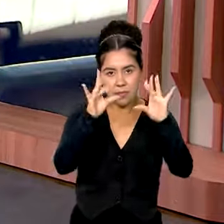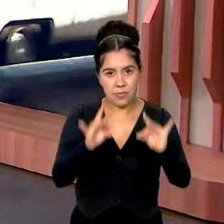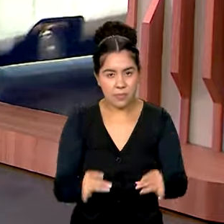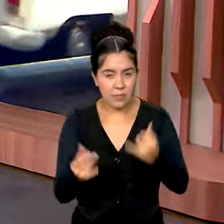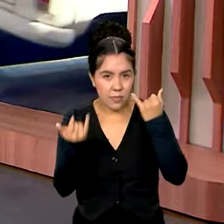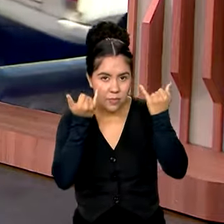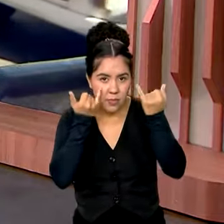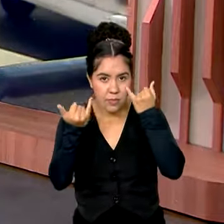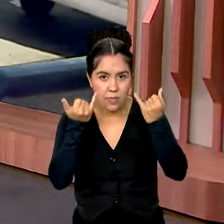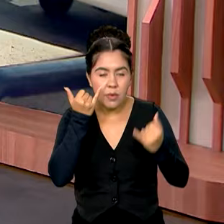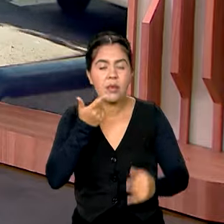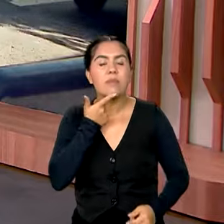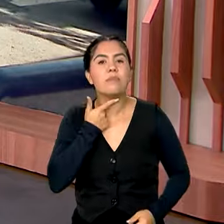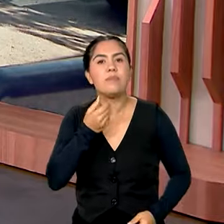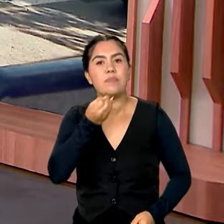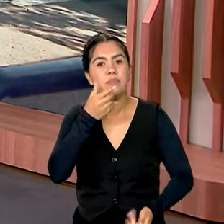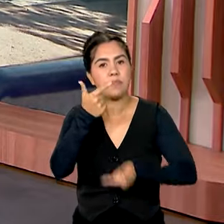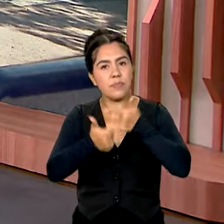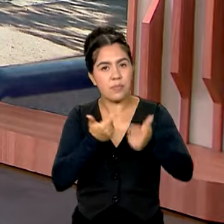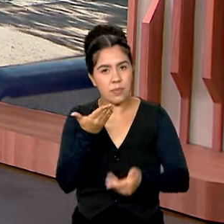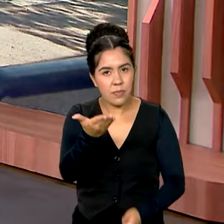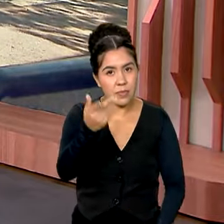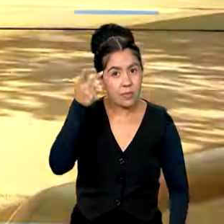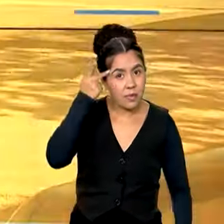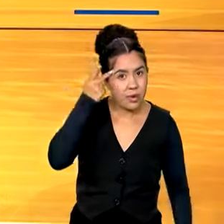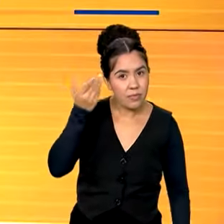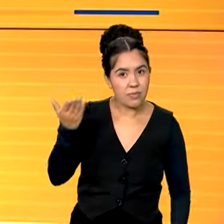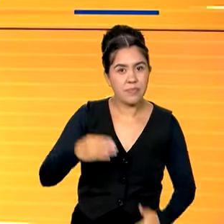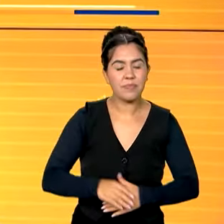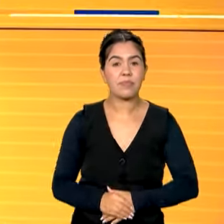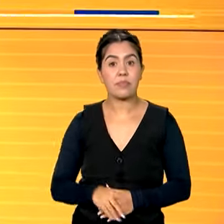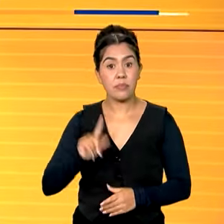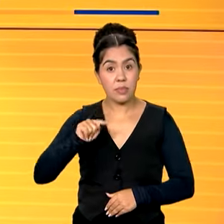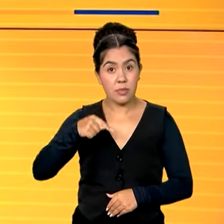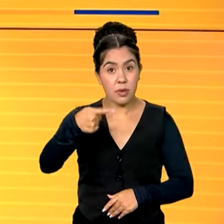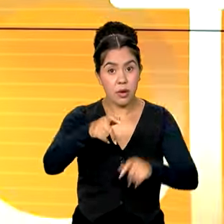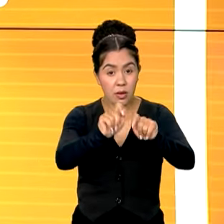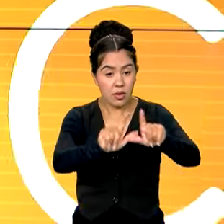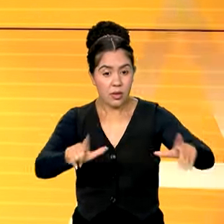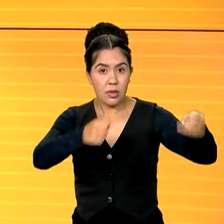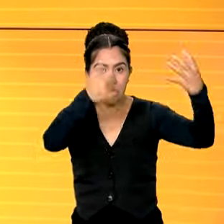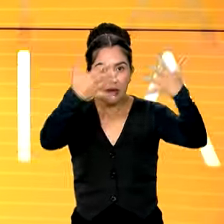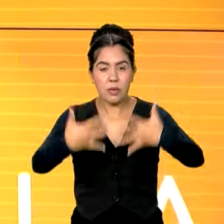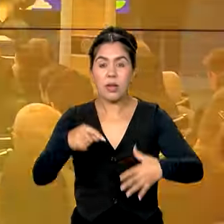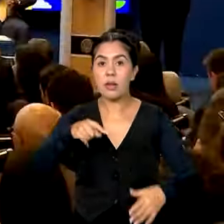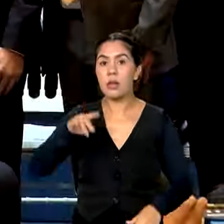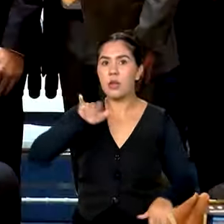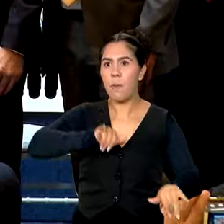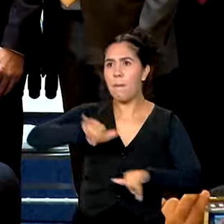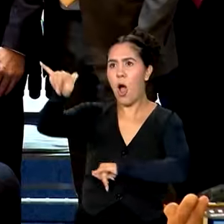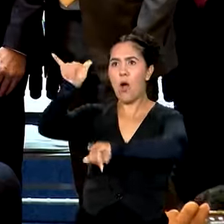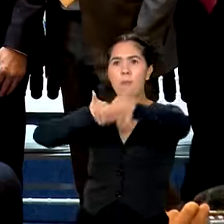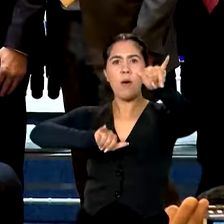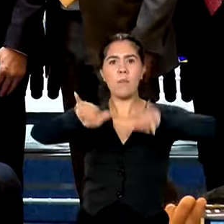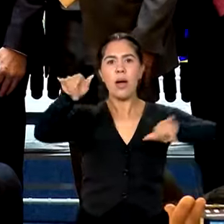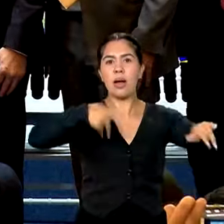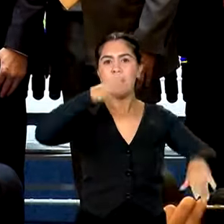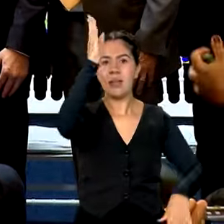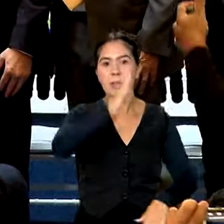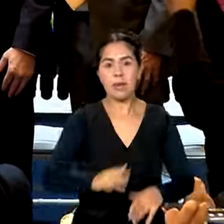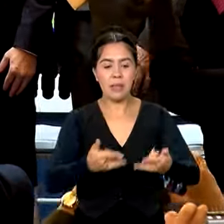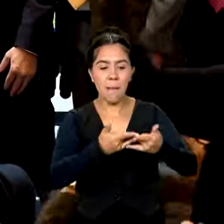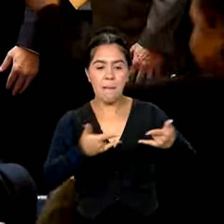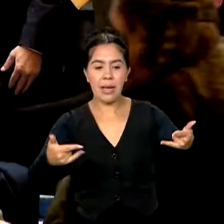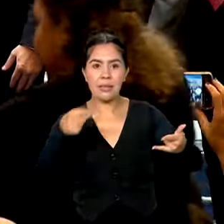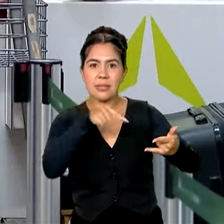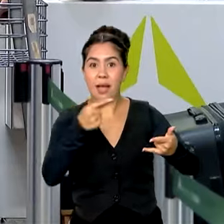pelas informações. Bom trabalho para você em São Paulo. Veja a seguir, viajar pelo Brasil, lançado o programa que oferece passagens